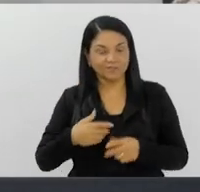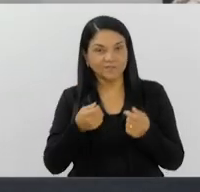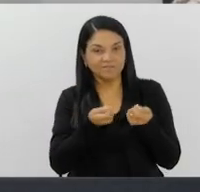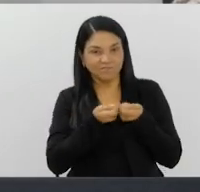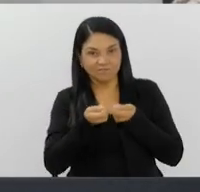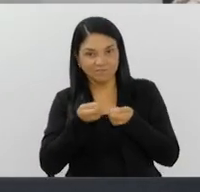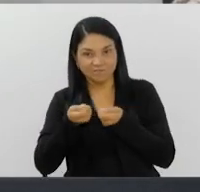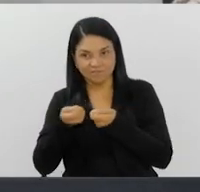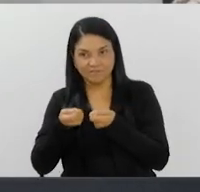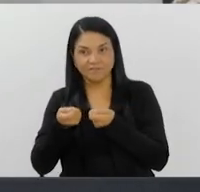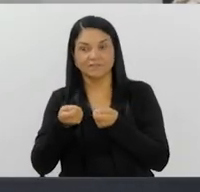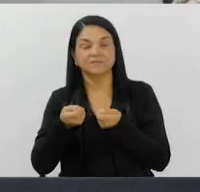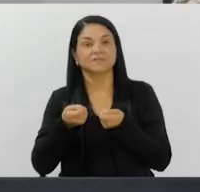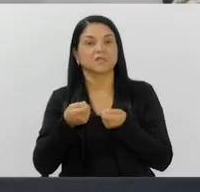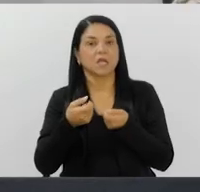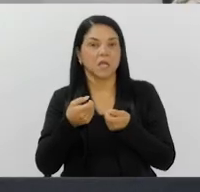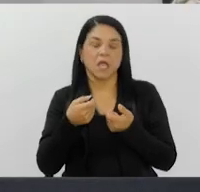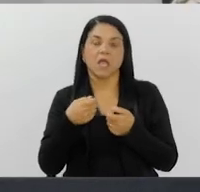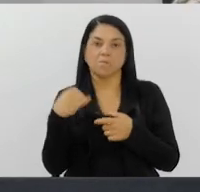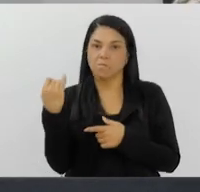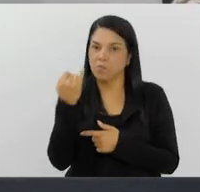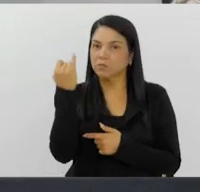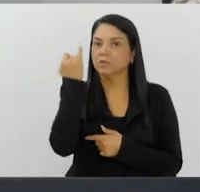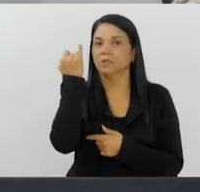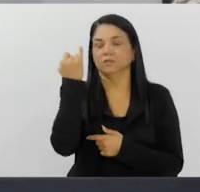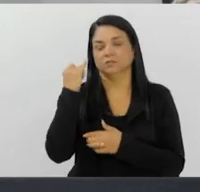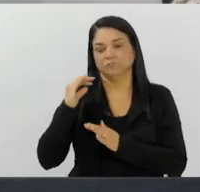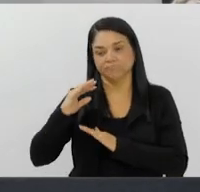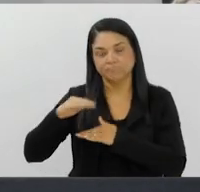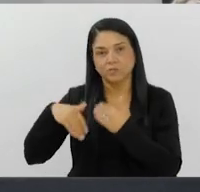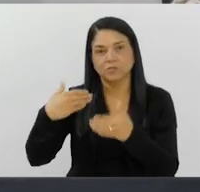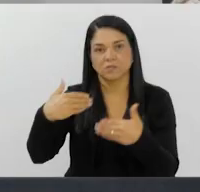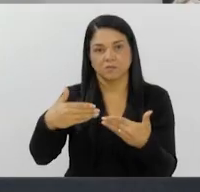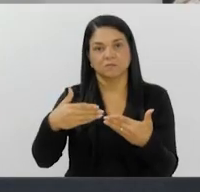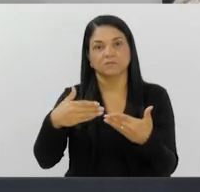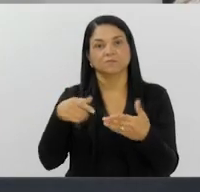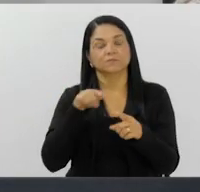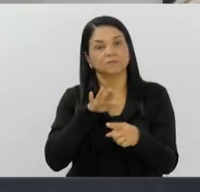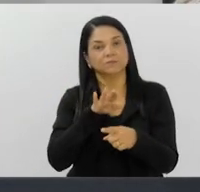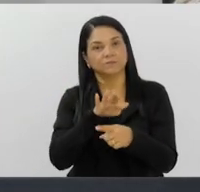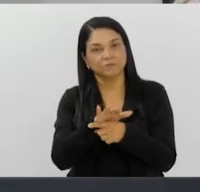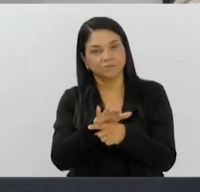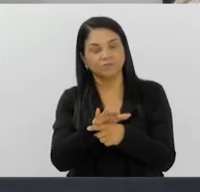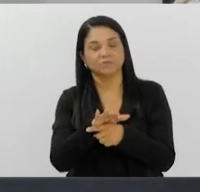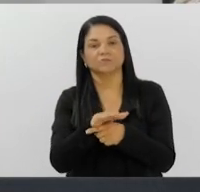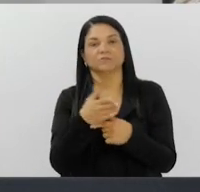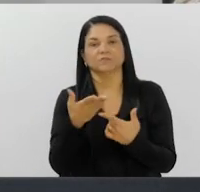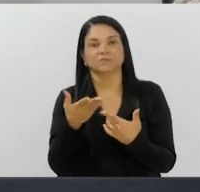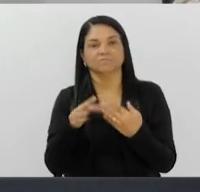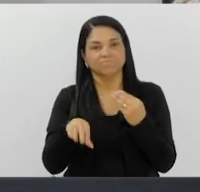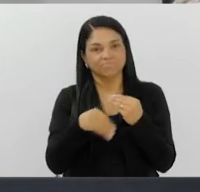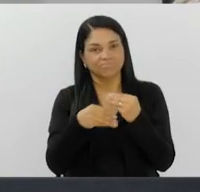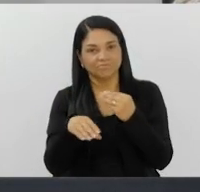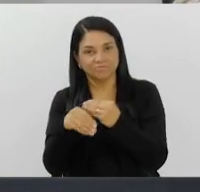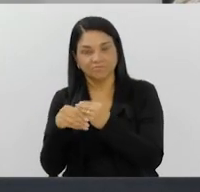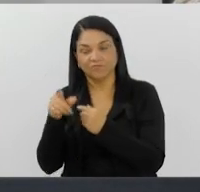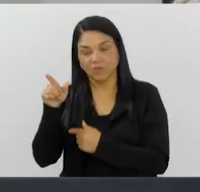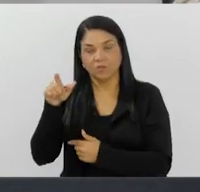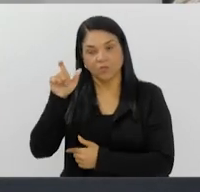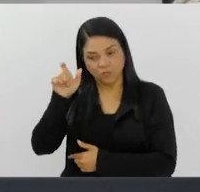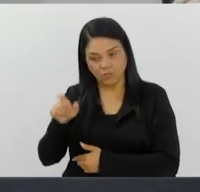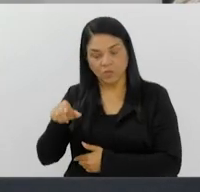providencial também faz parte do caminhar dela então eu acho que contribuindo aqui junto com o que o negro Gun